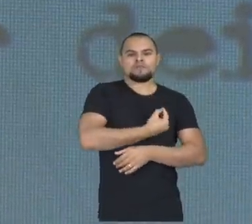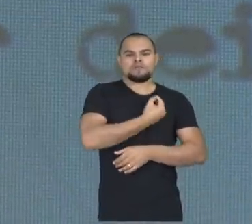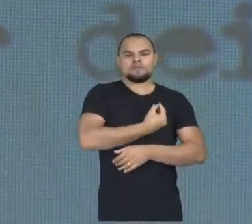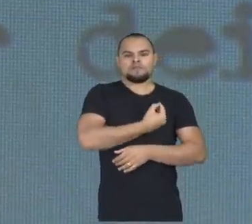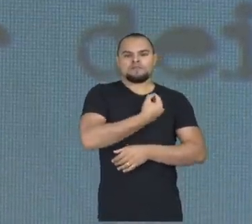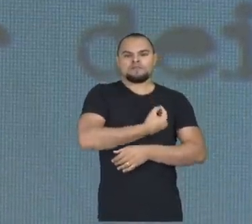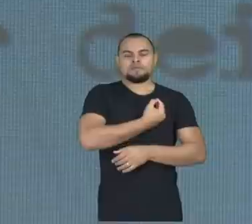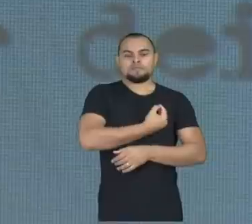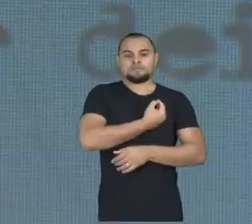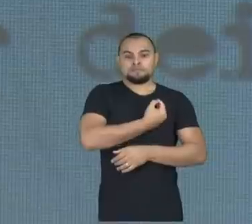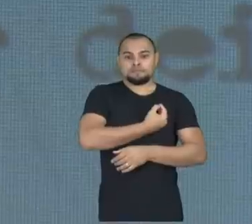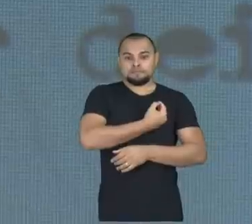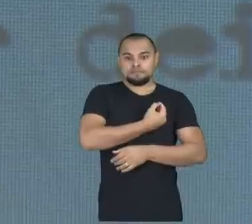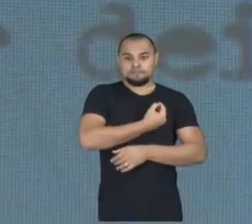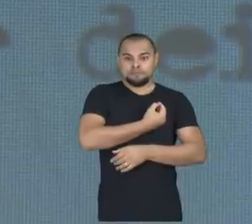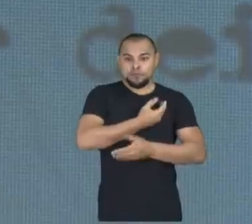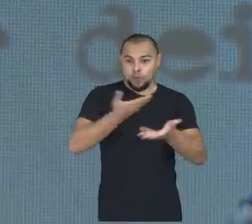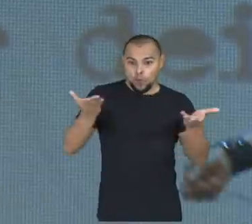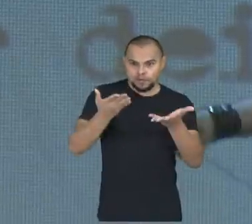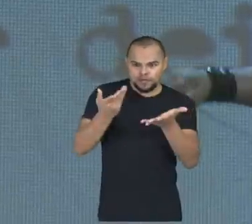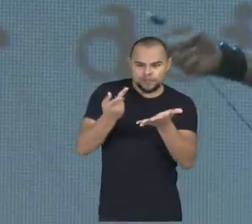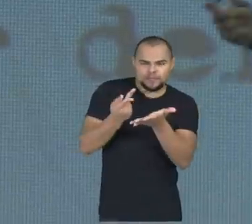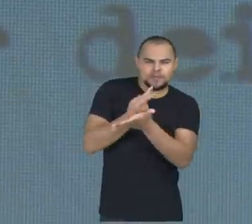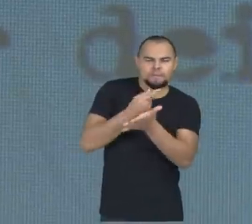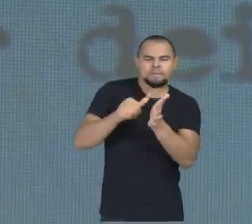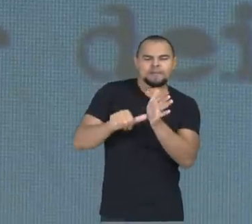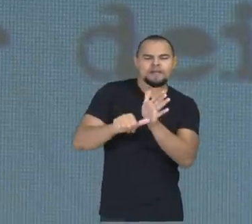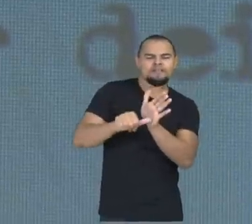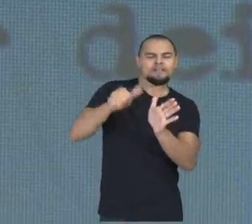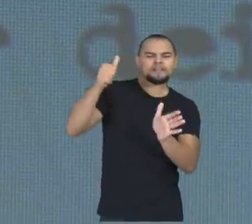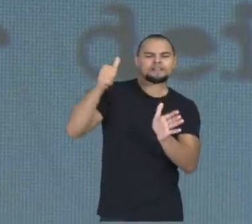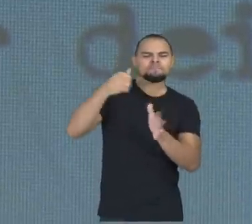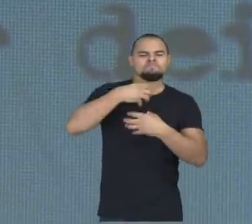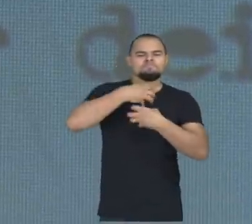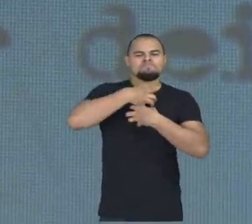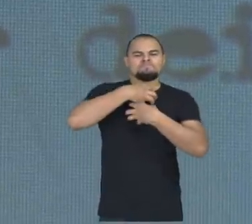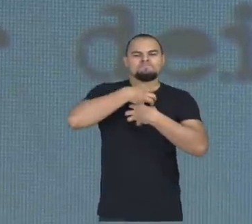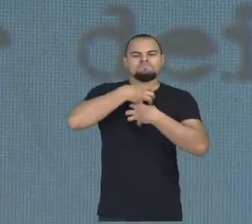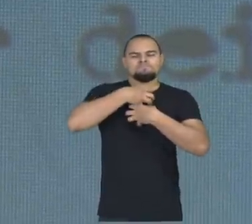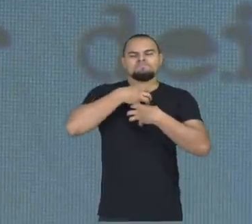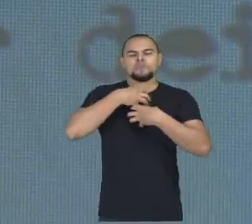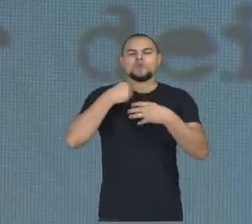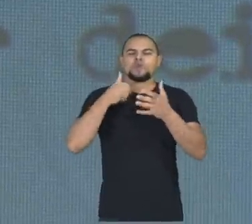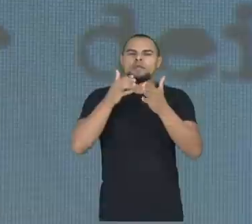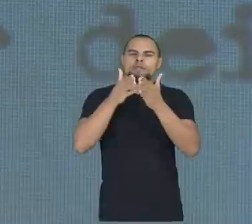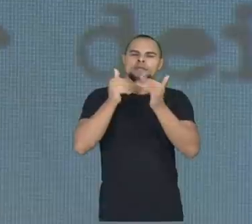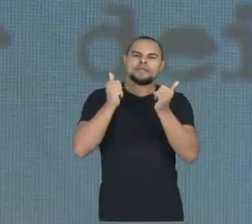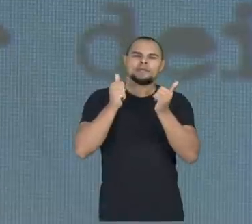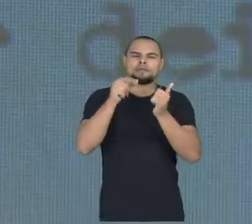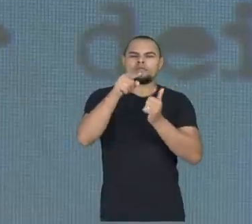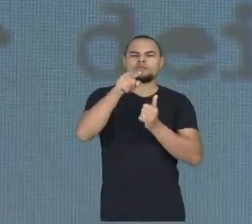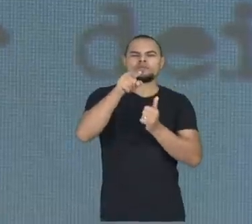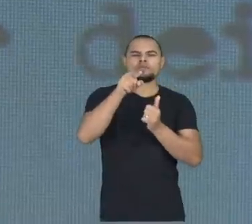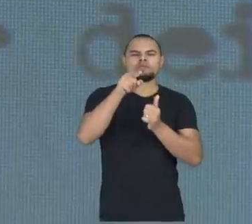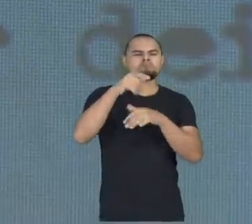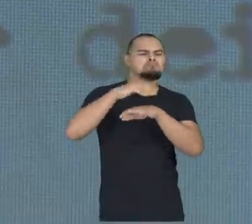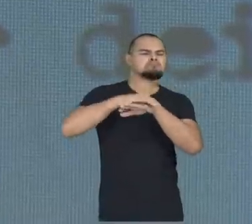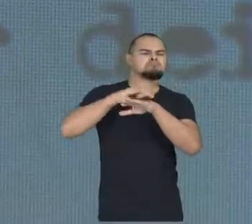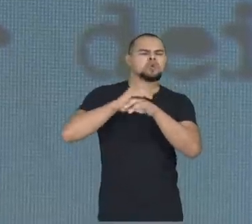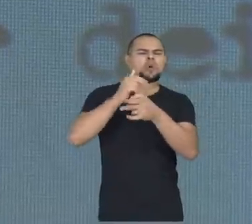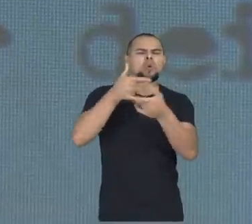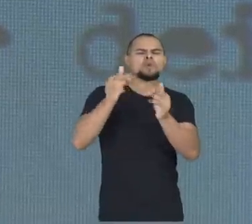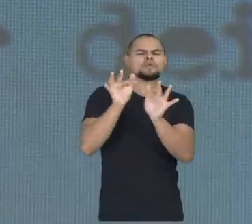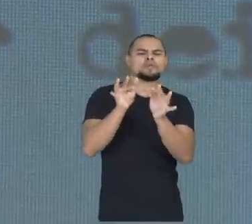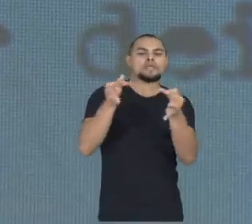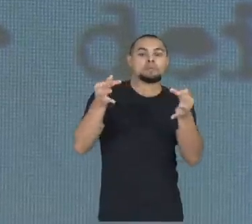Se foi hoje que isso aconteceu, eu queria pedir para que você fizesse uma coisa muito simples. se